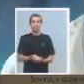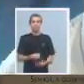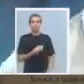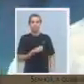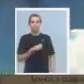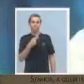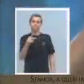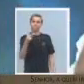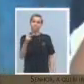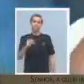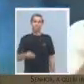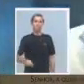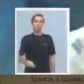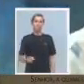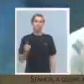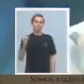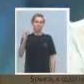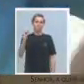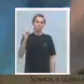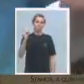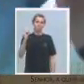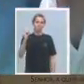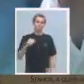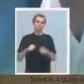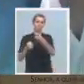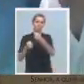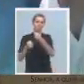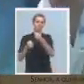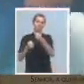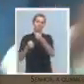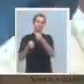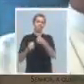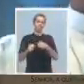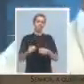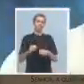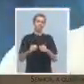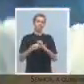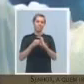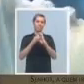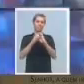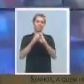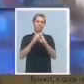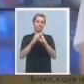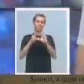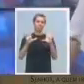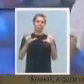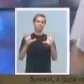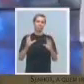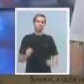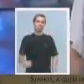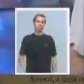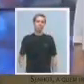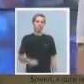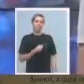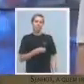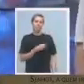sagrado, está no catecismo da Igreja Católica, é doutrina séria, é doutrina segura da